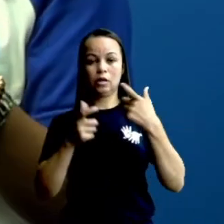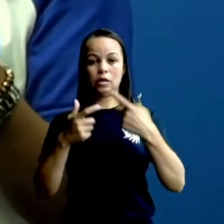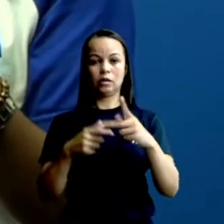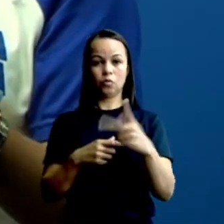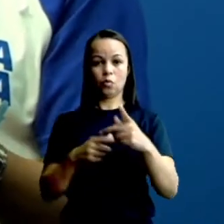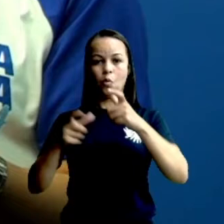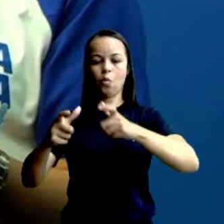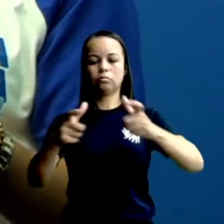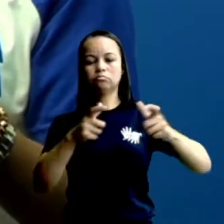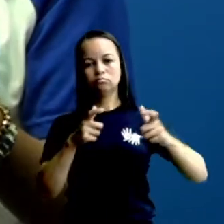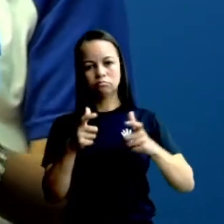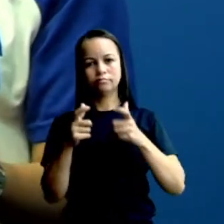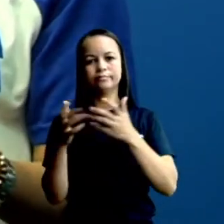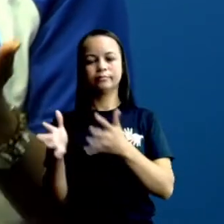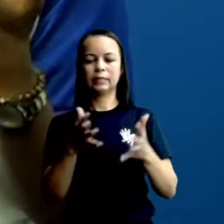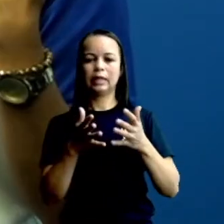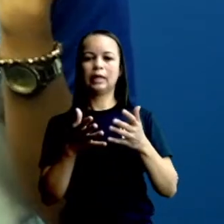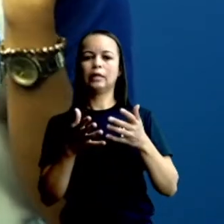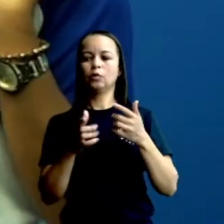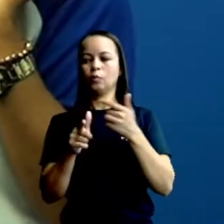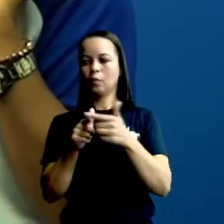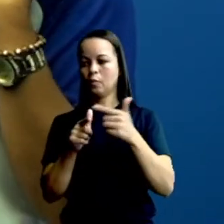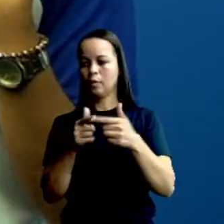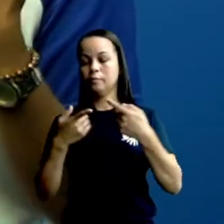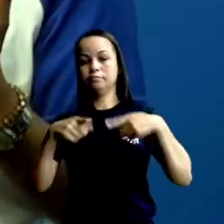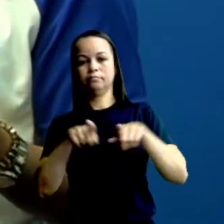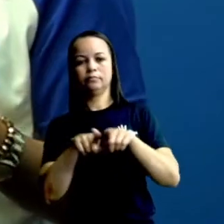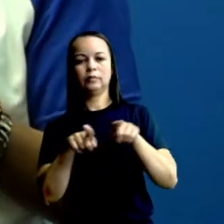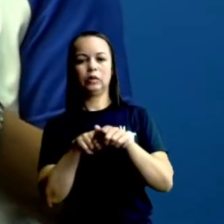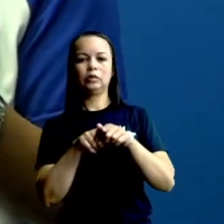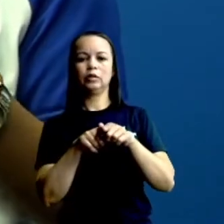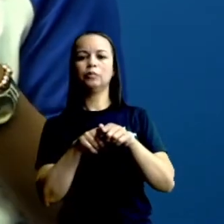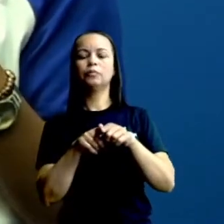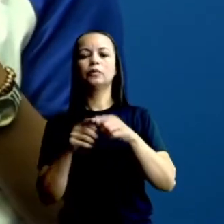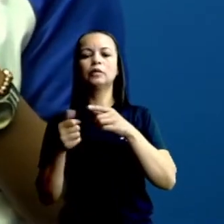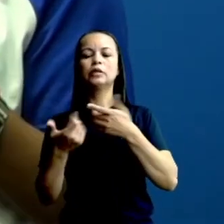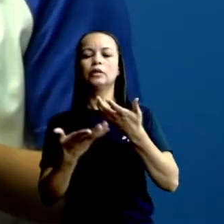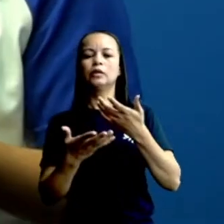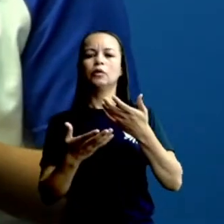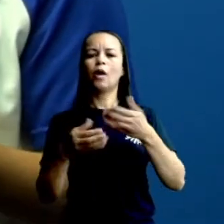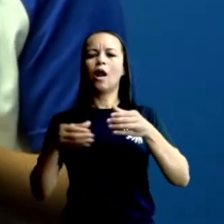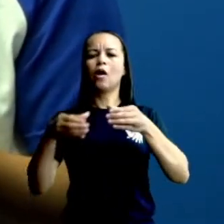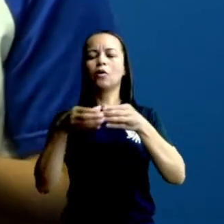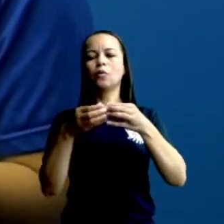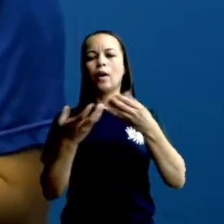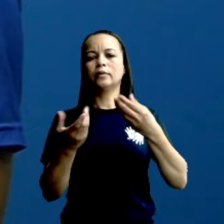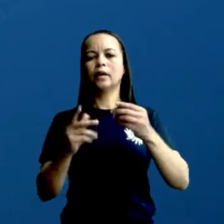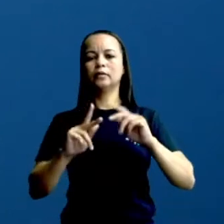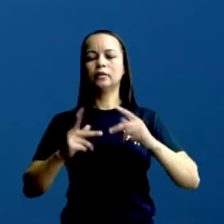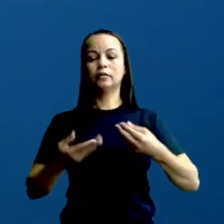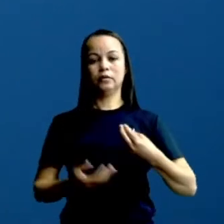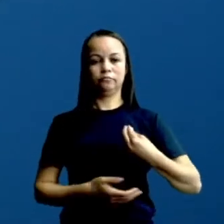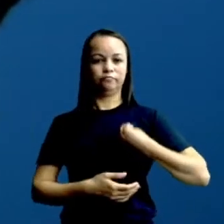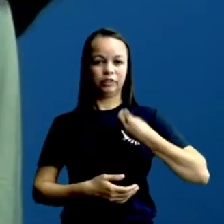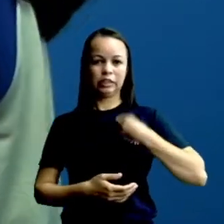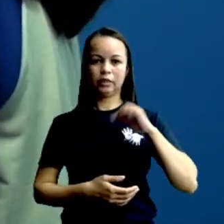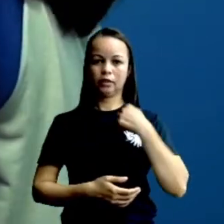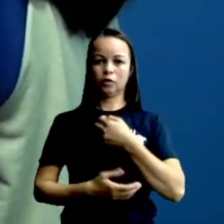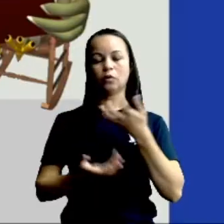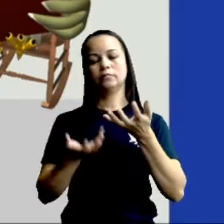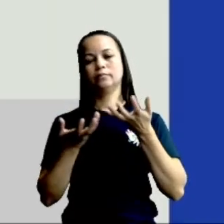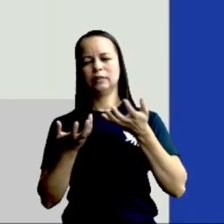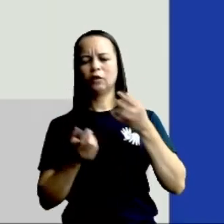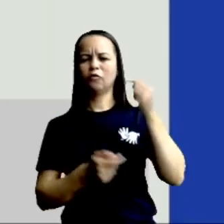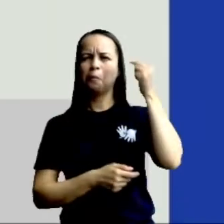ambiente, resultando também no tipo de qualidade de vida que a gente quer, tá bom? Então vamos pensar um pouquinho